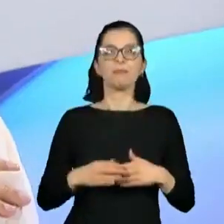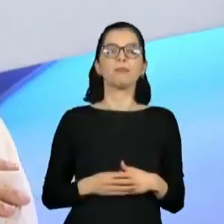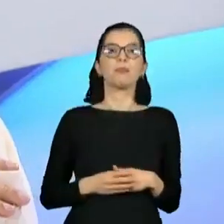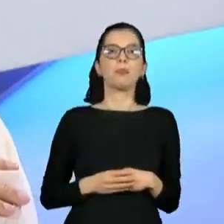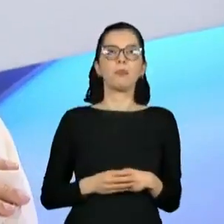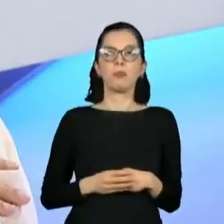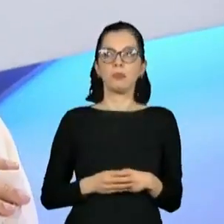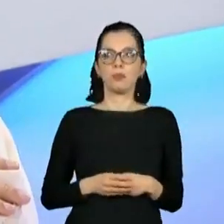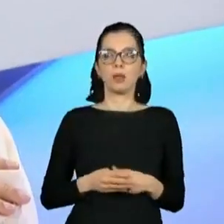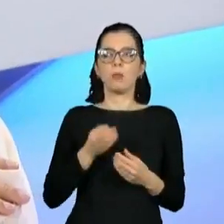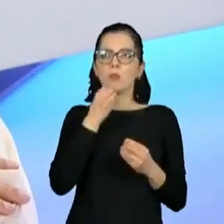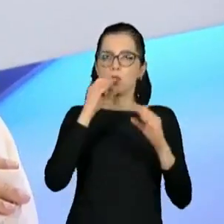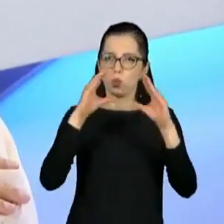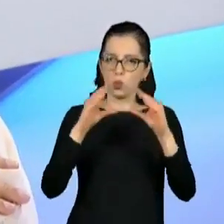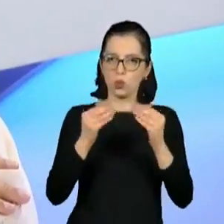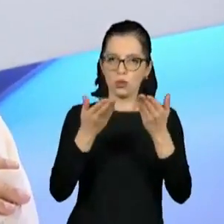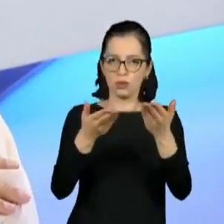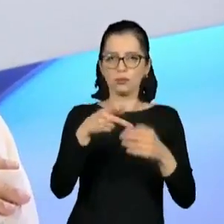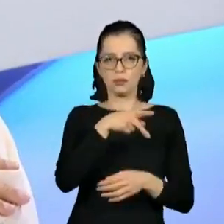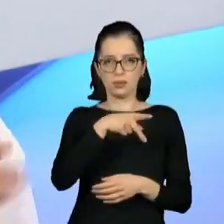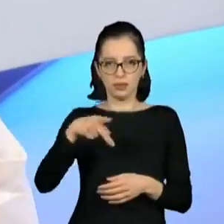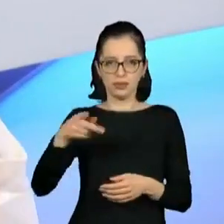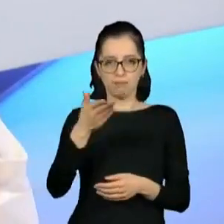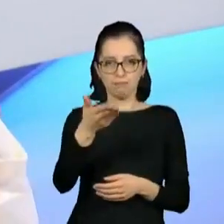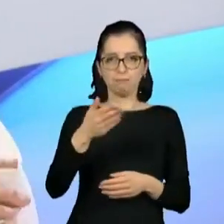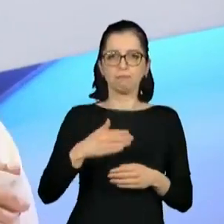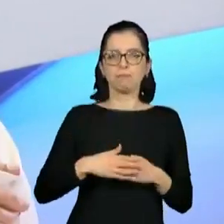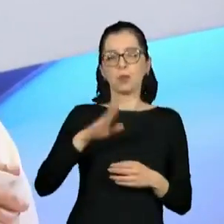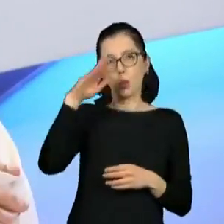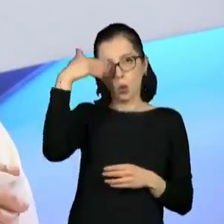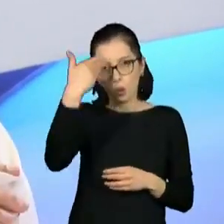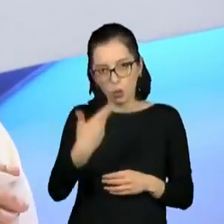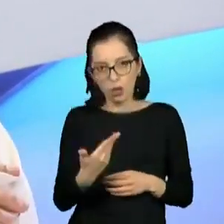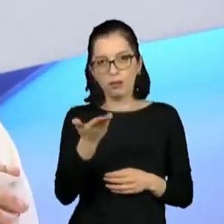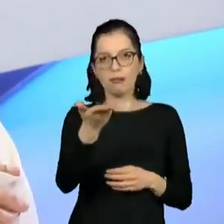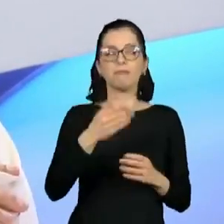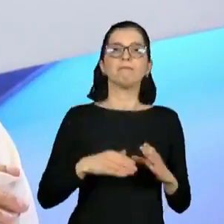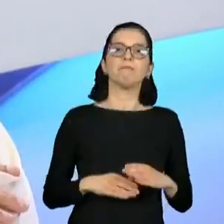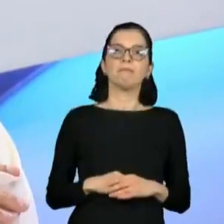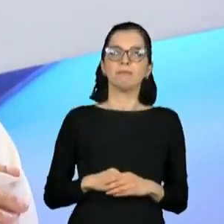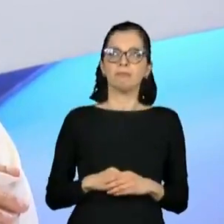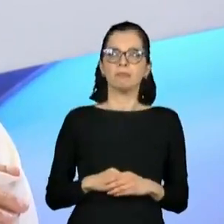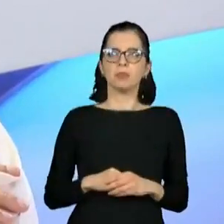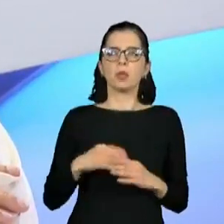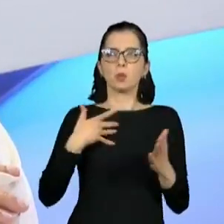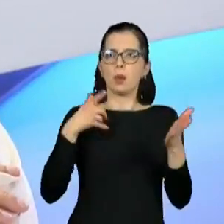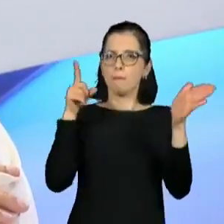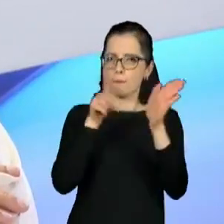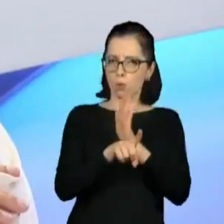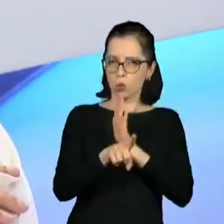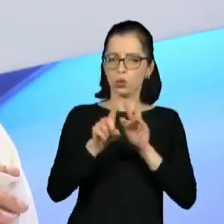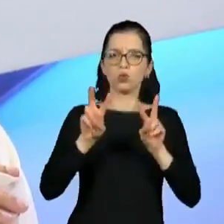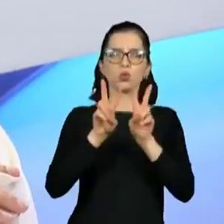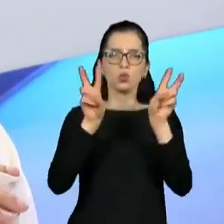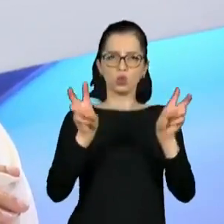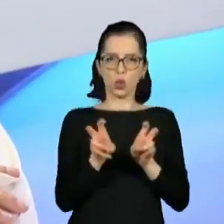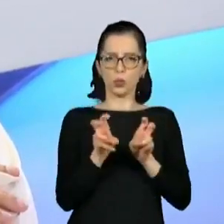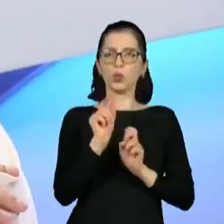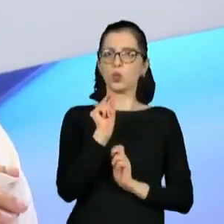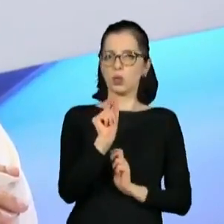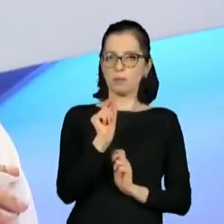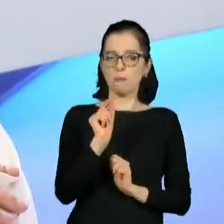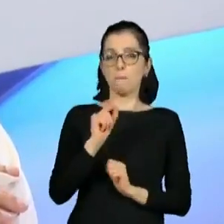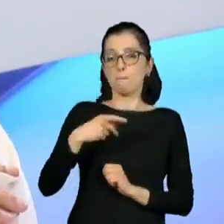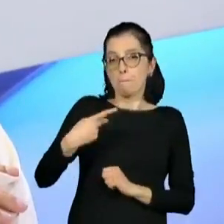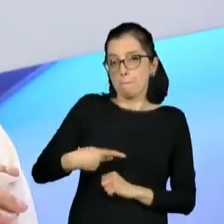Oi boa noite presidente' Robson são saudações eu gostaria de aprofundar um pouco mais sobre as expectativas em relação a participação